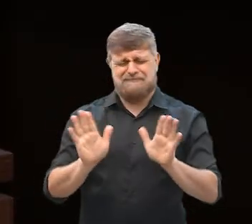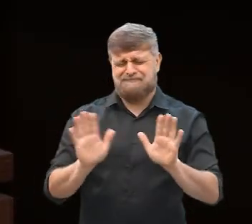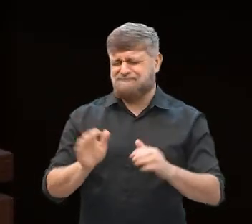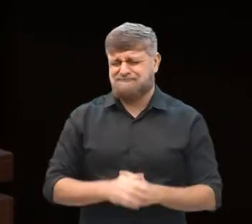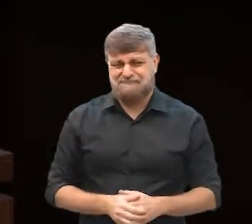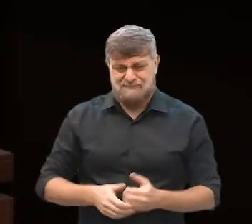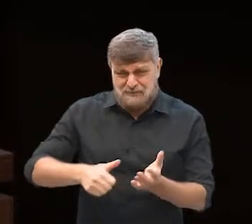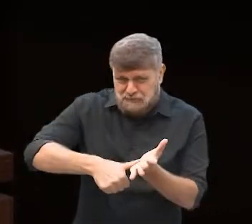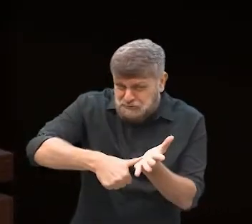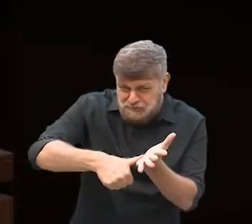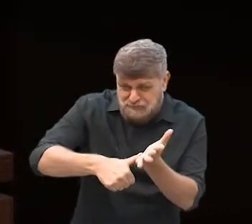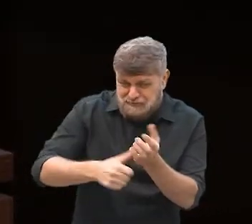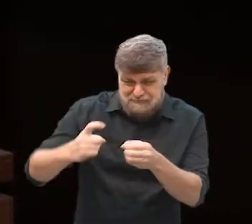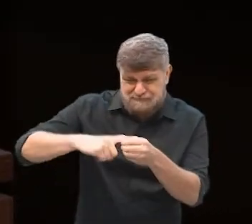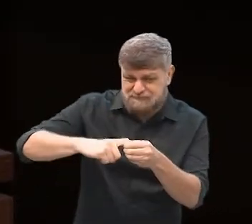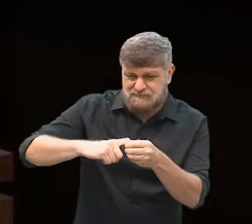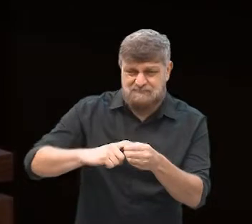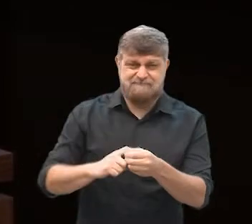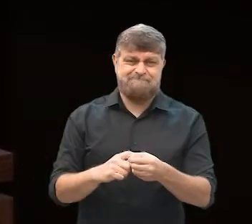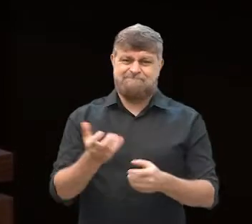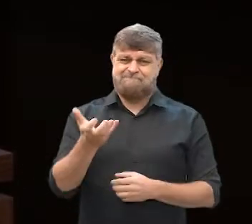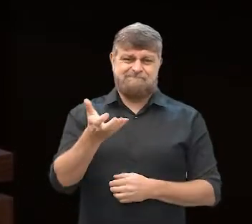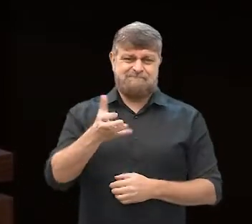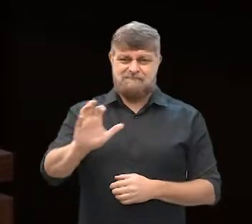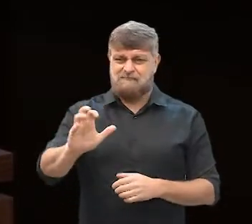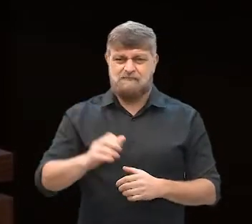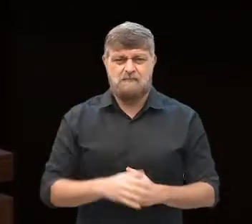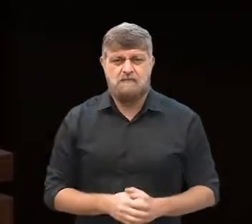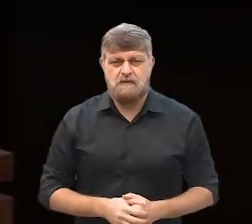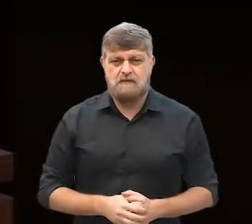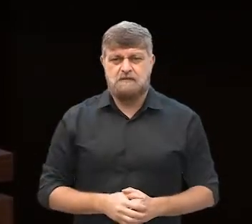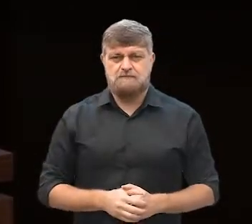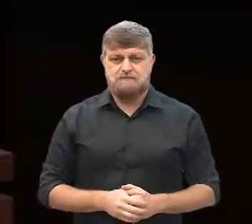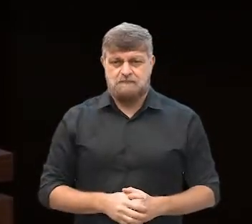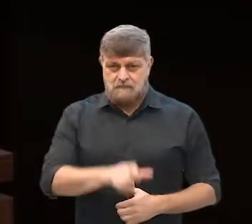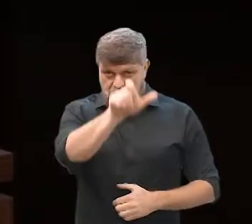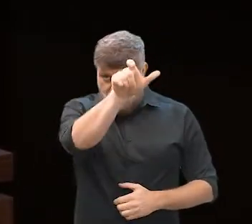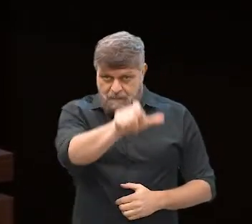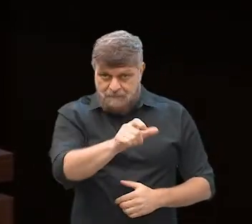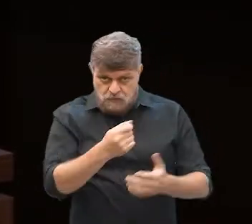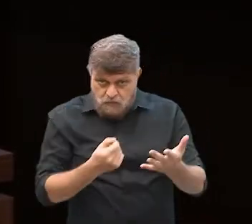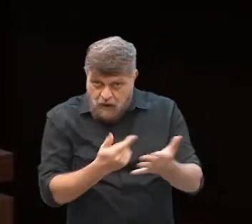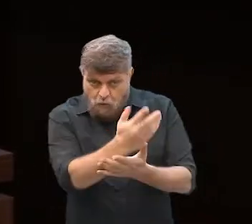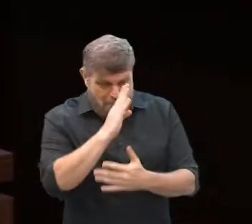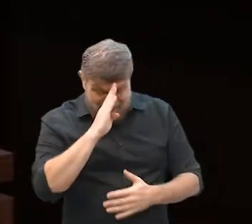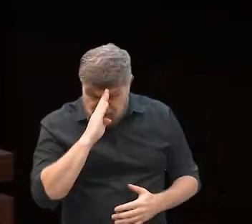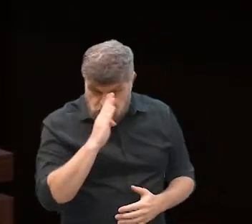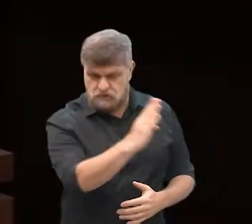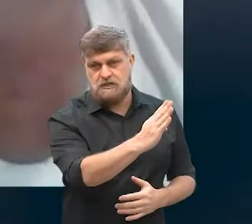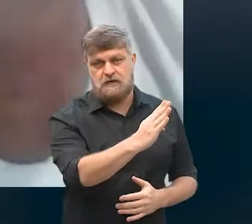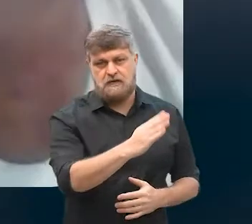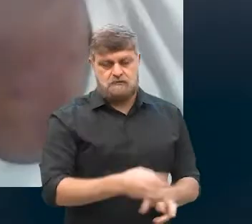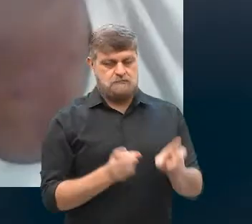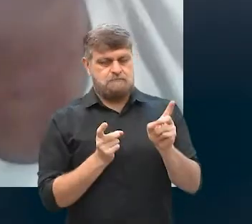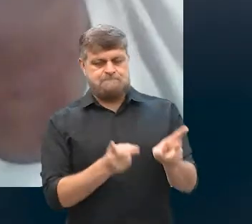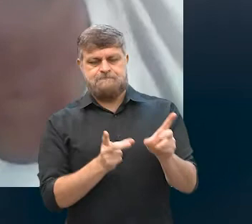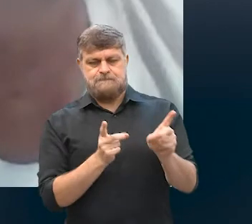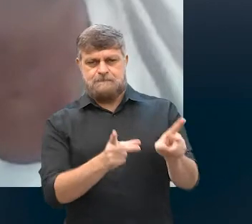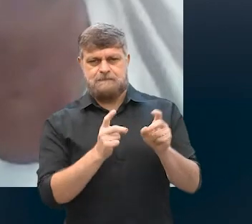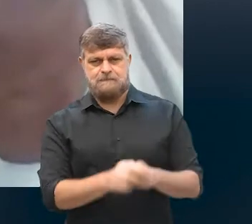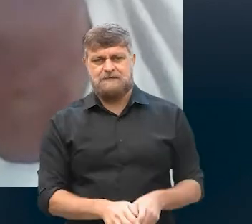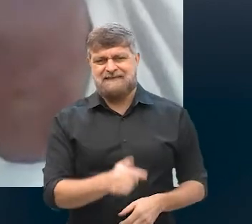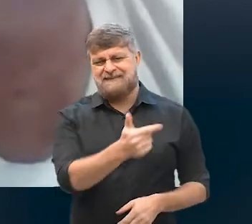quer. Eu não quero ter só... E nem revendem, é direto ao consumidor. É direto ao